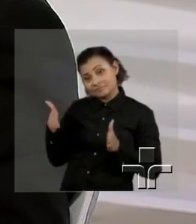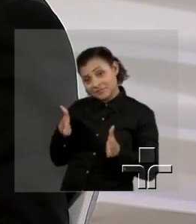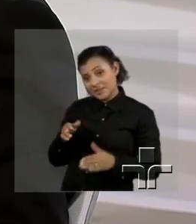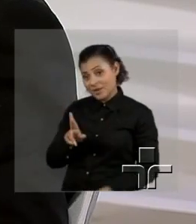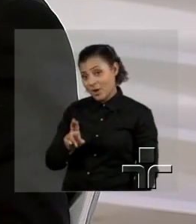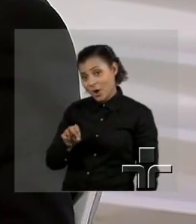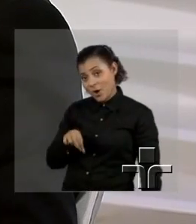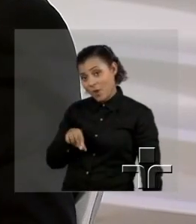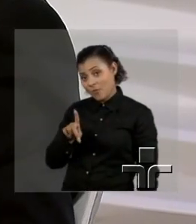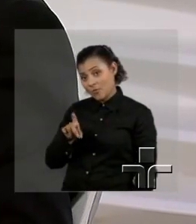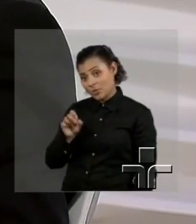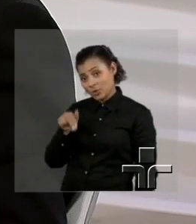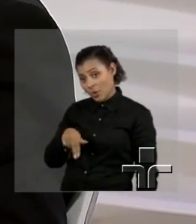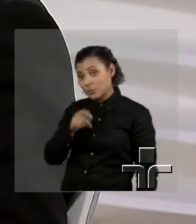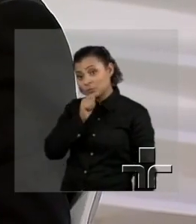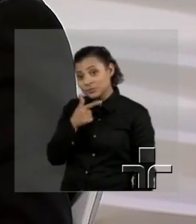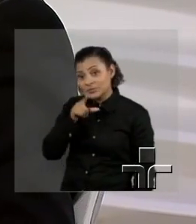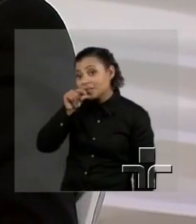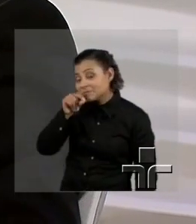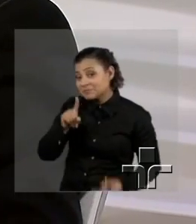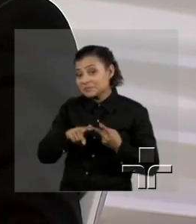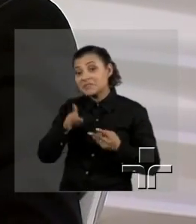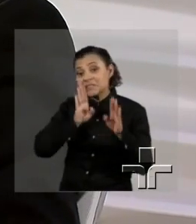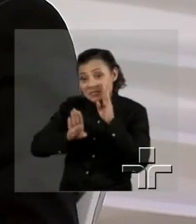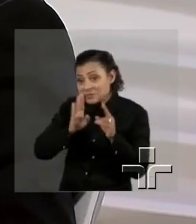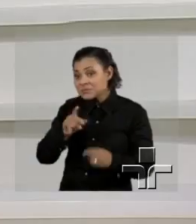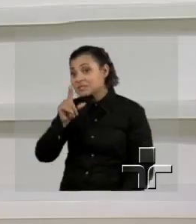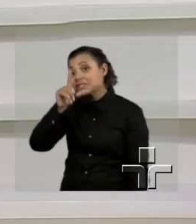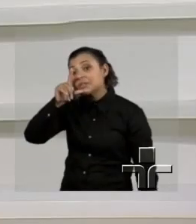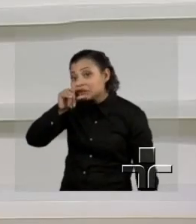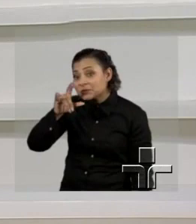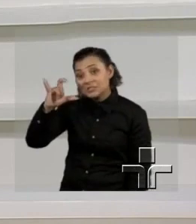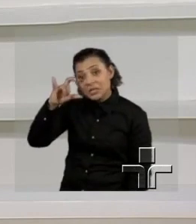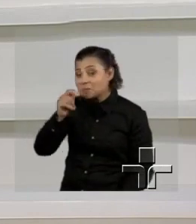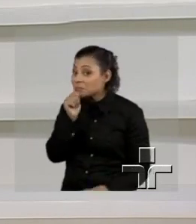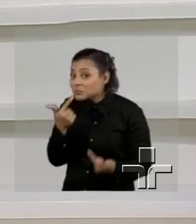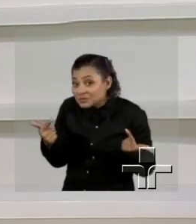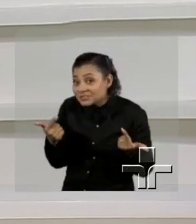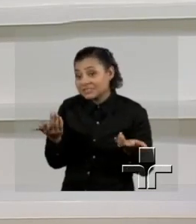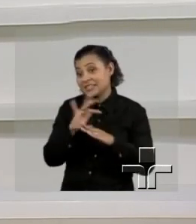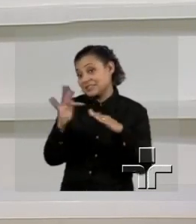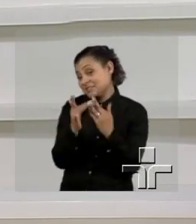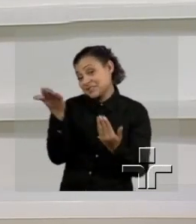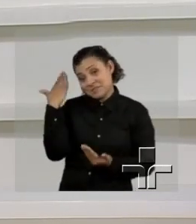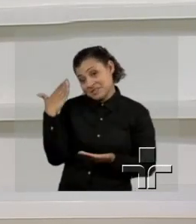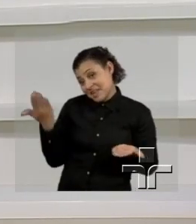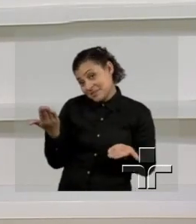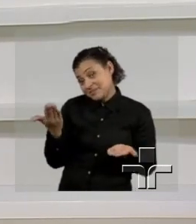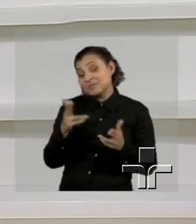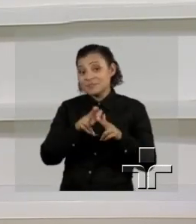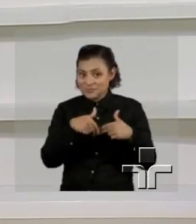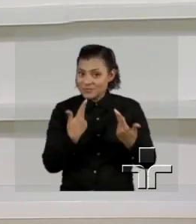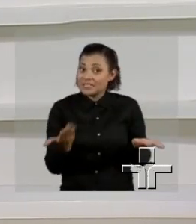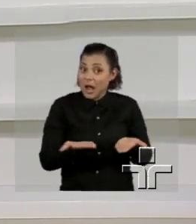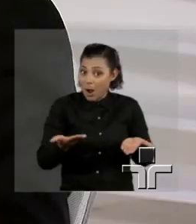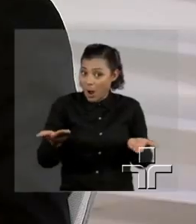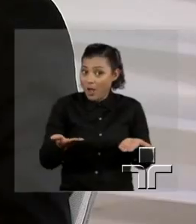eu acho, né? Então é um negócio que precisa ser pensado. Eu estou de acordo com você que é uma coisa que precisa ser